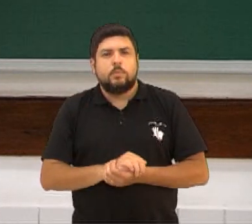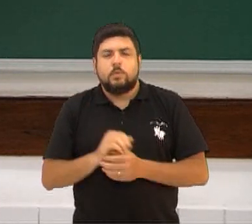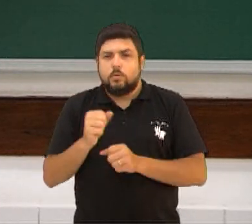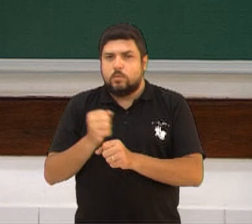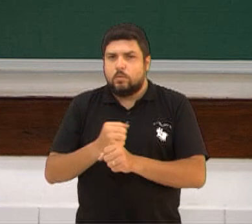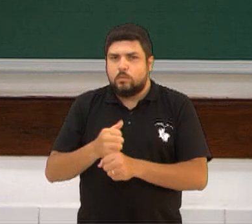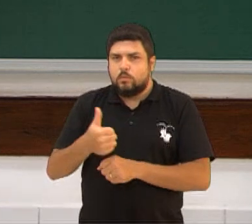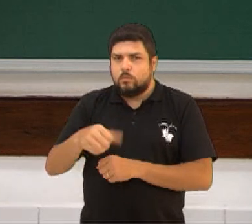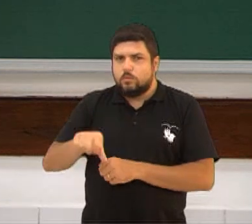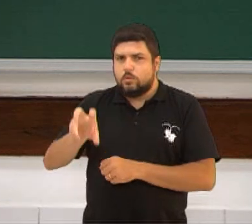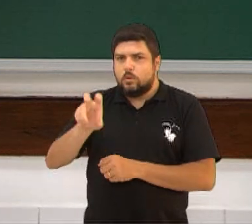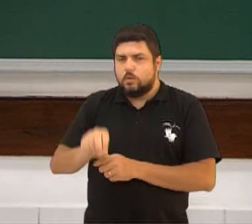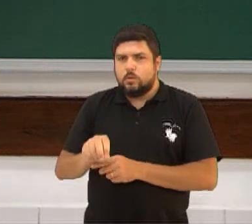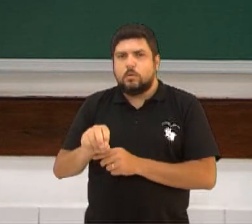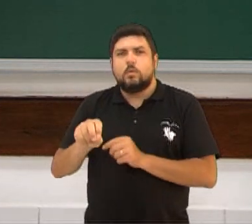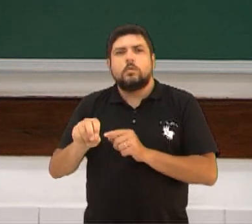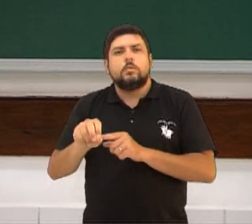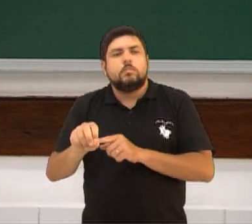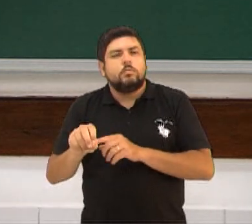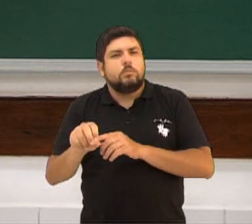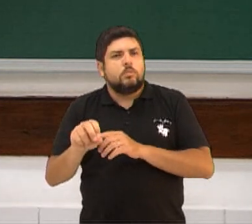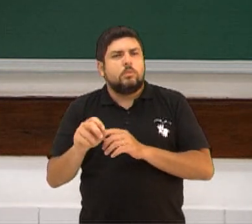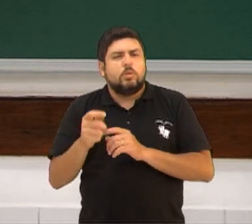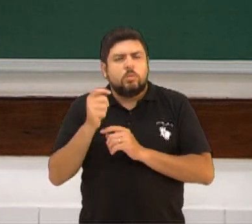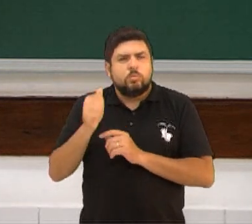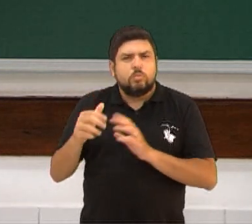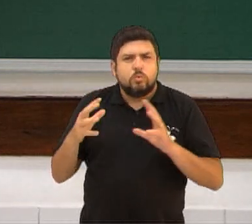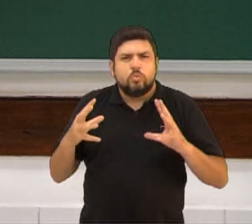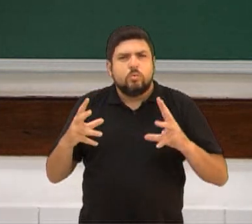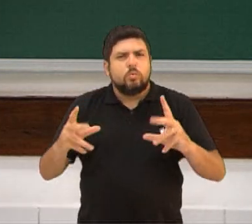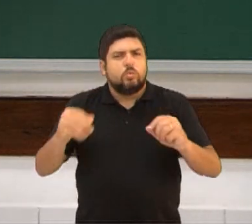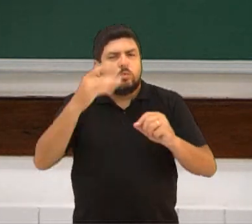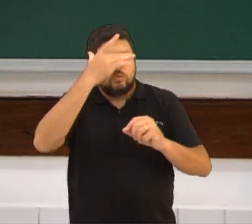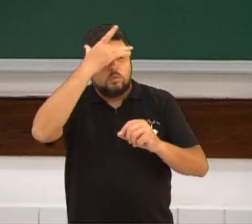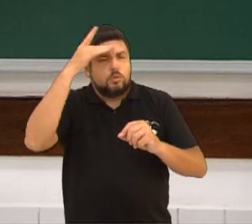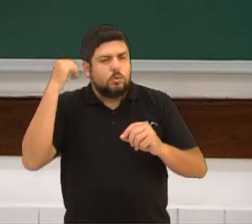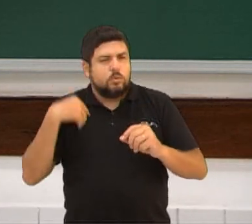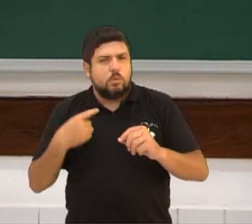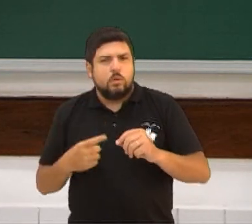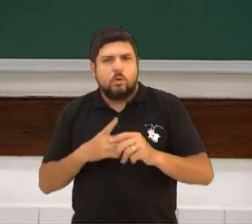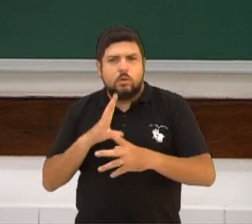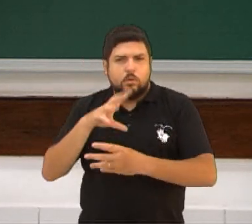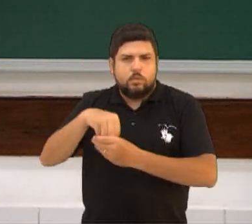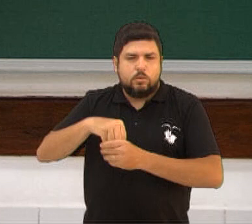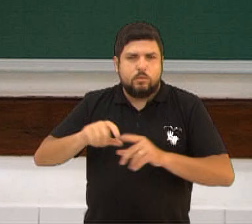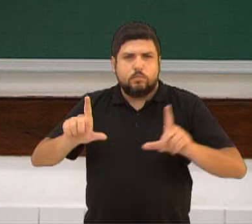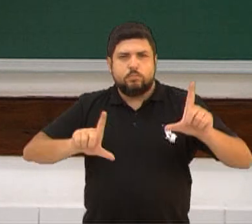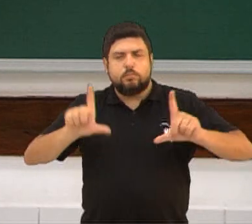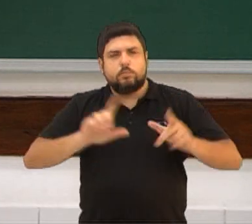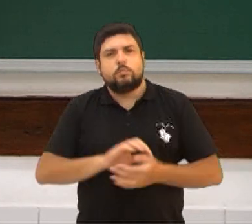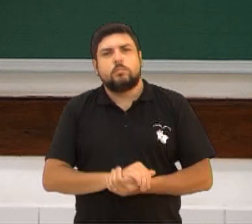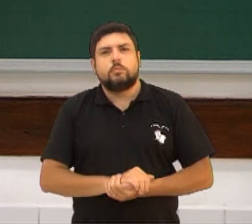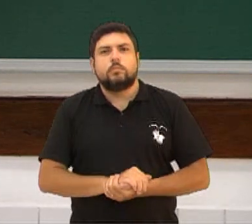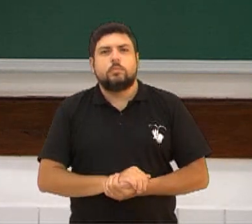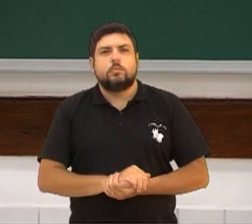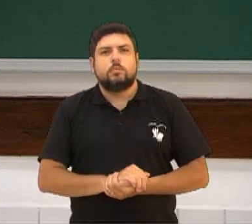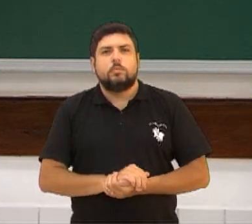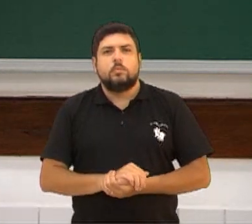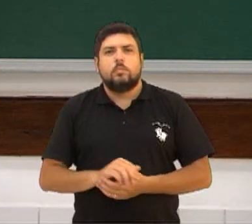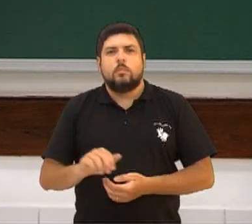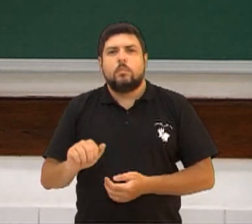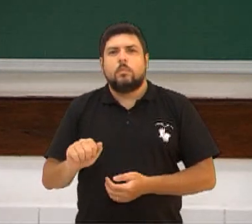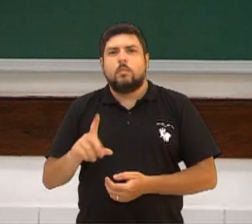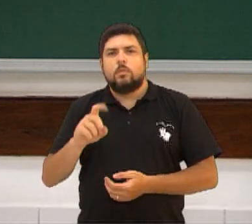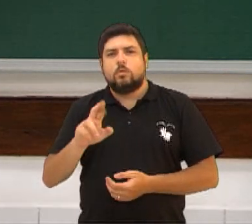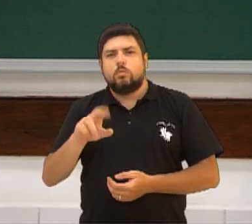anos 50, praticamente quase todas as pessoas tinham uma televisão em casa, ok? Então, o Adorno e o